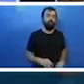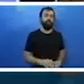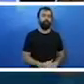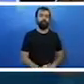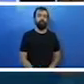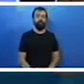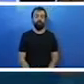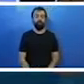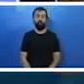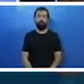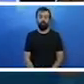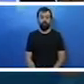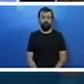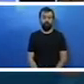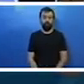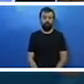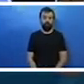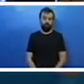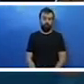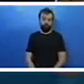governo português.